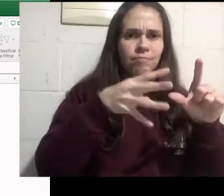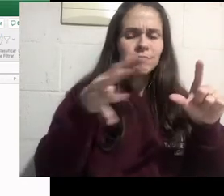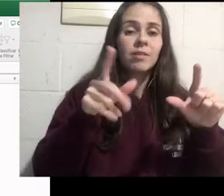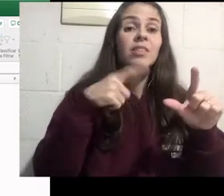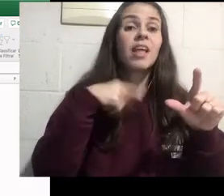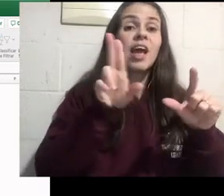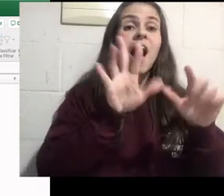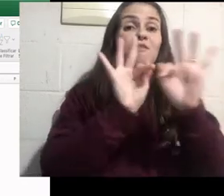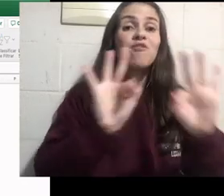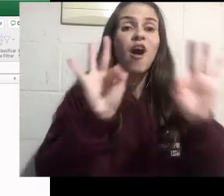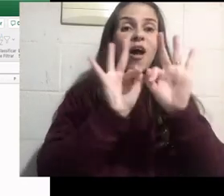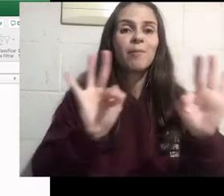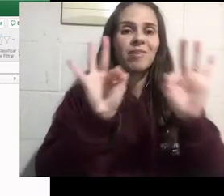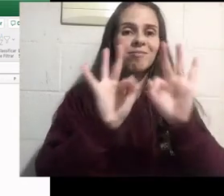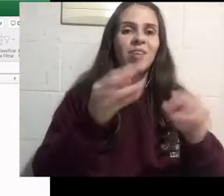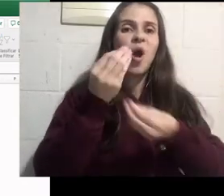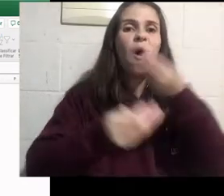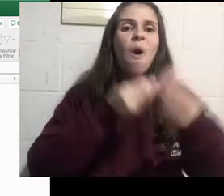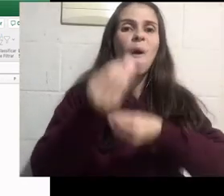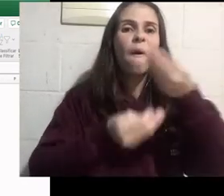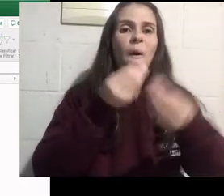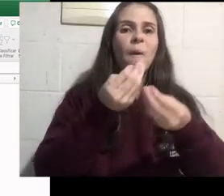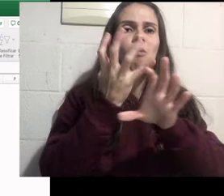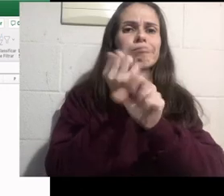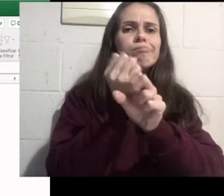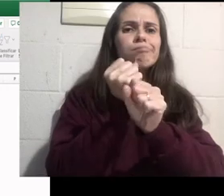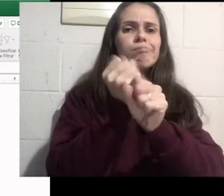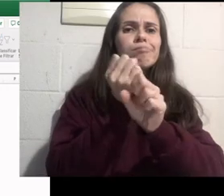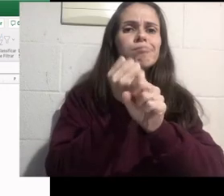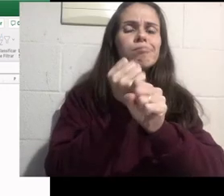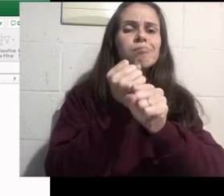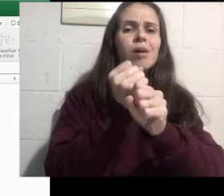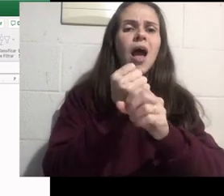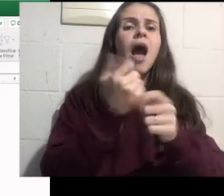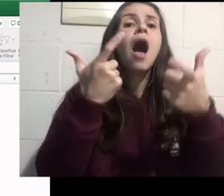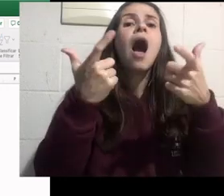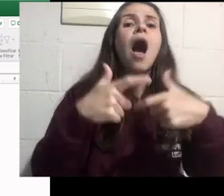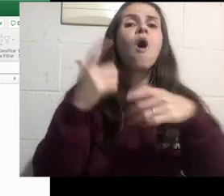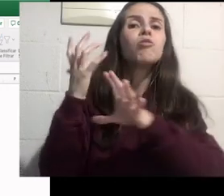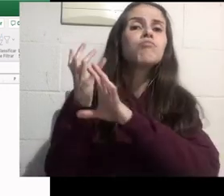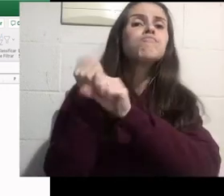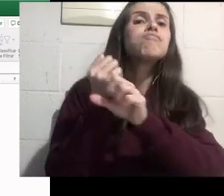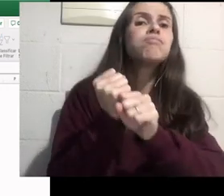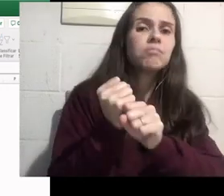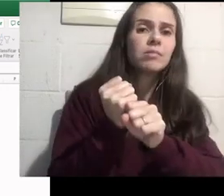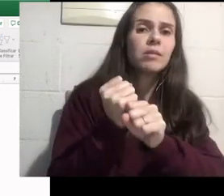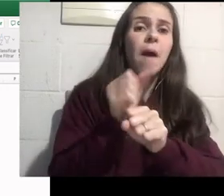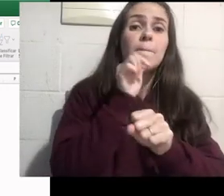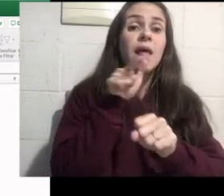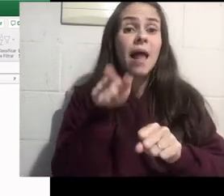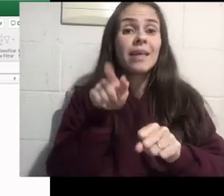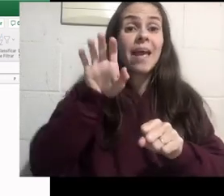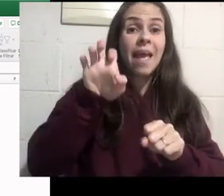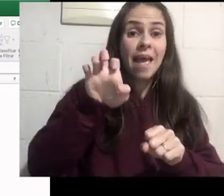aparece a fórmula, né? Que no caso aqui é a origem da informação. Então, ele veio lá dessa planilha. Tá? Então, tá lá na célula